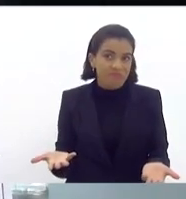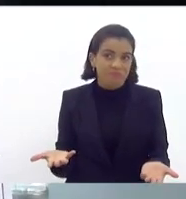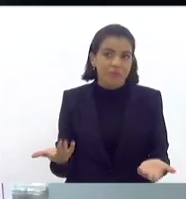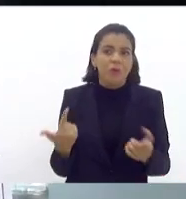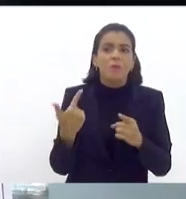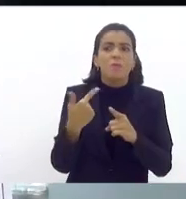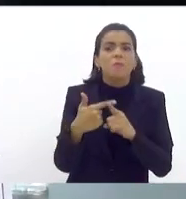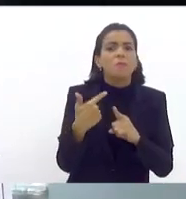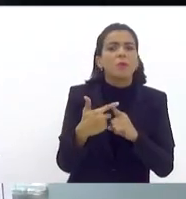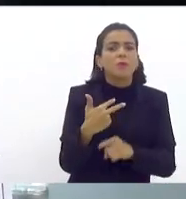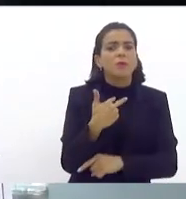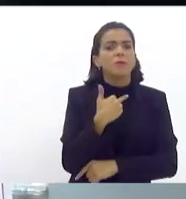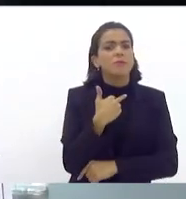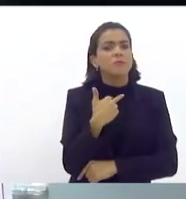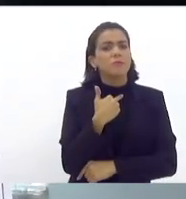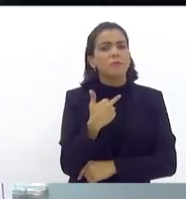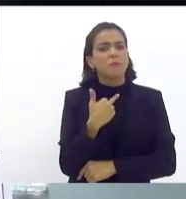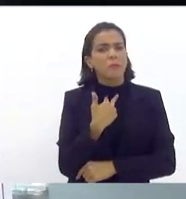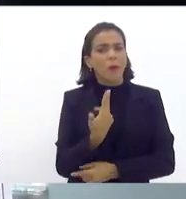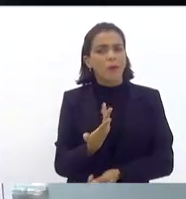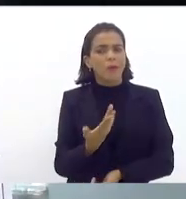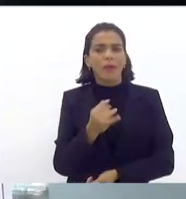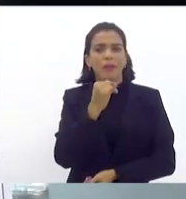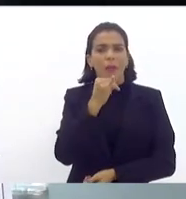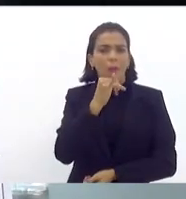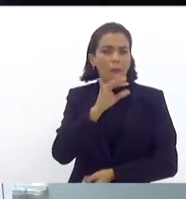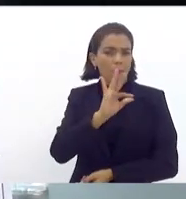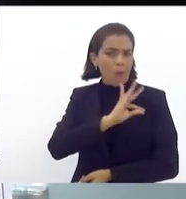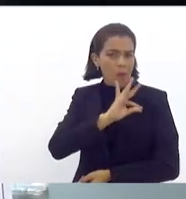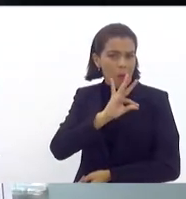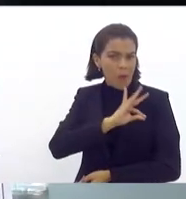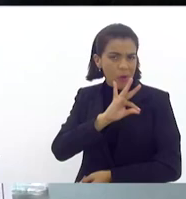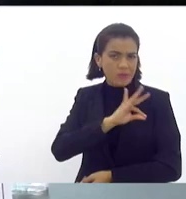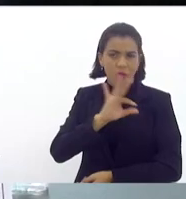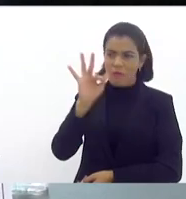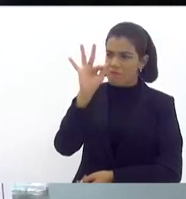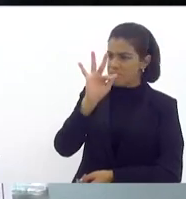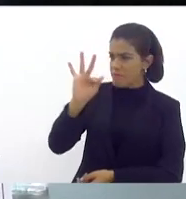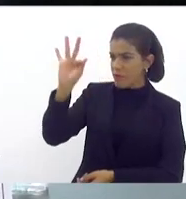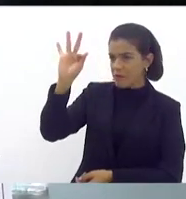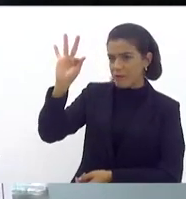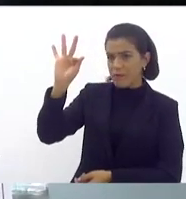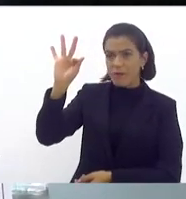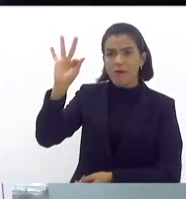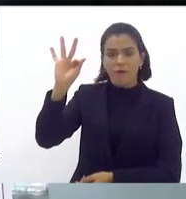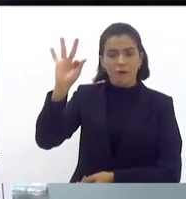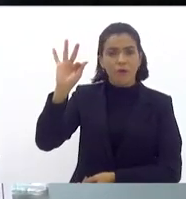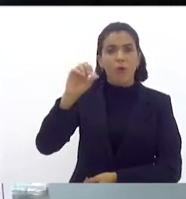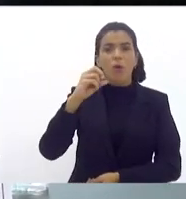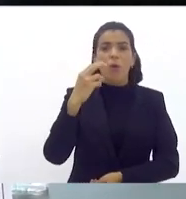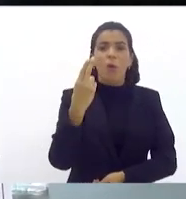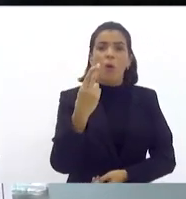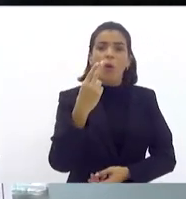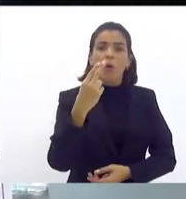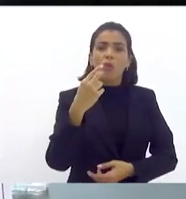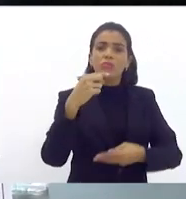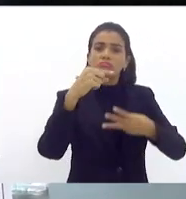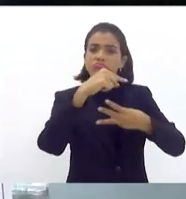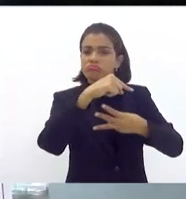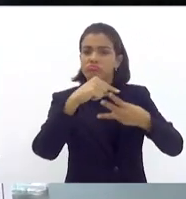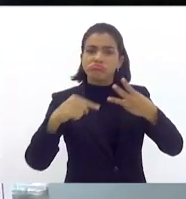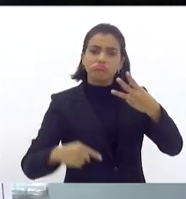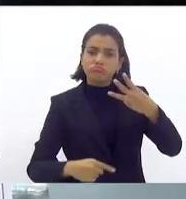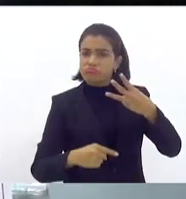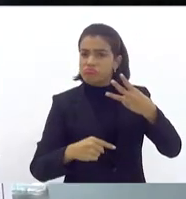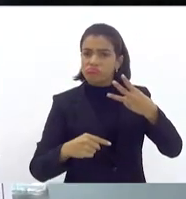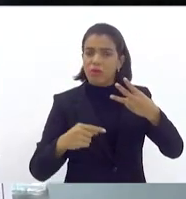Por que que não poderia ser um policial da Polícia Federal ou das três Forças Armadas?